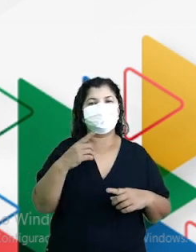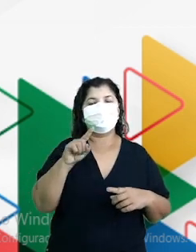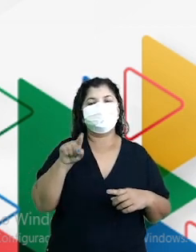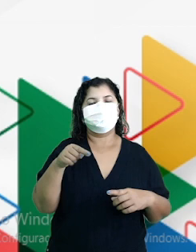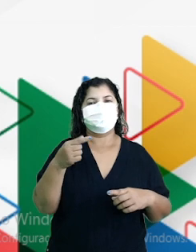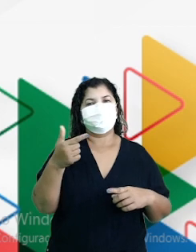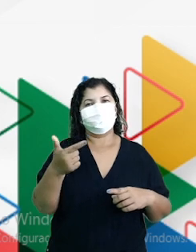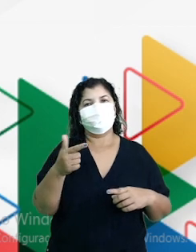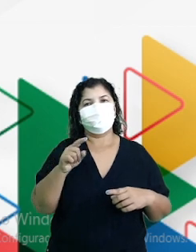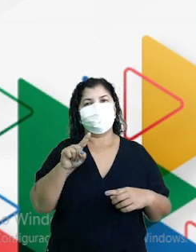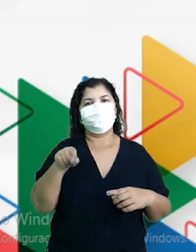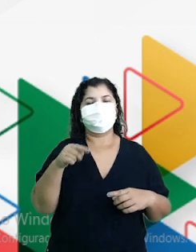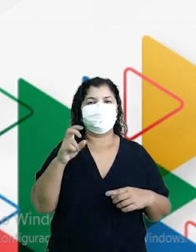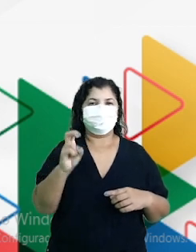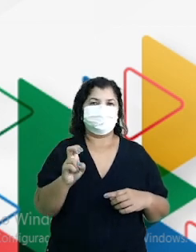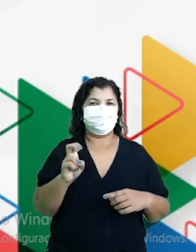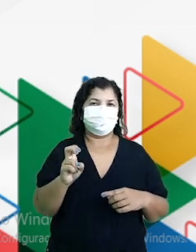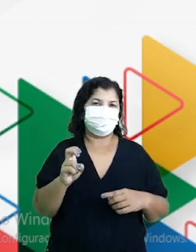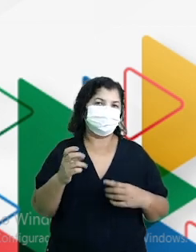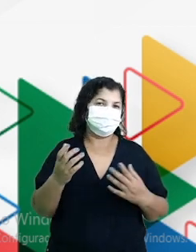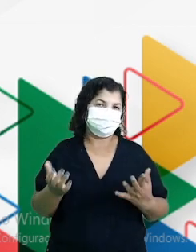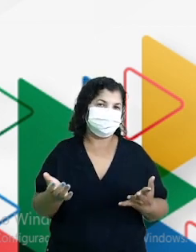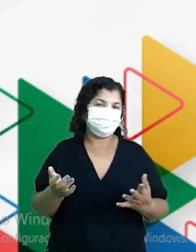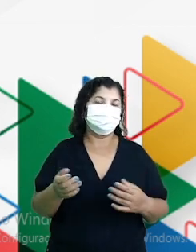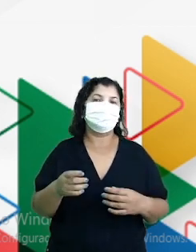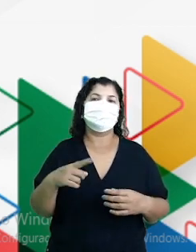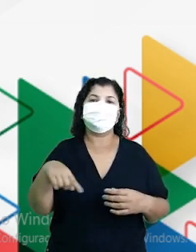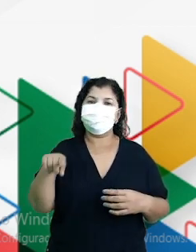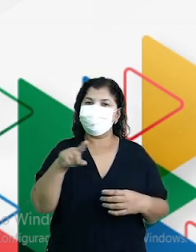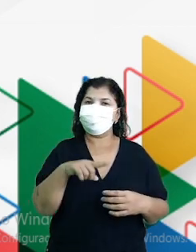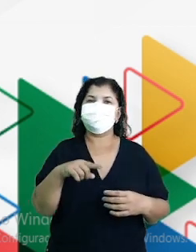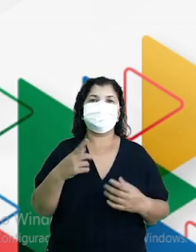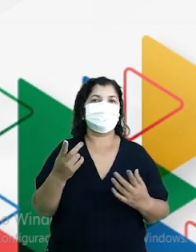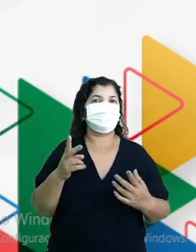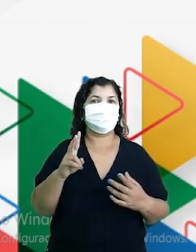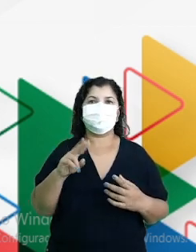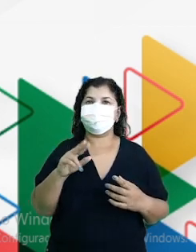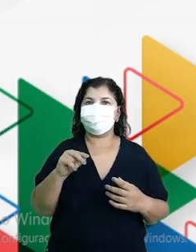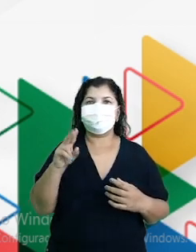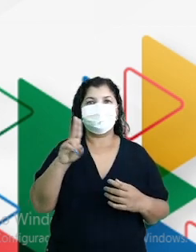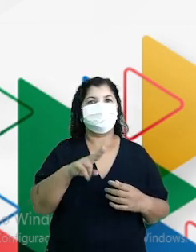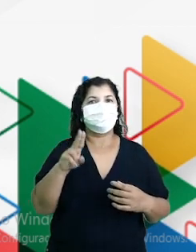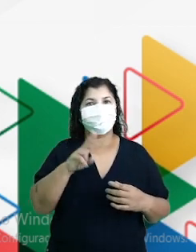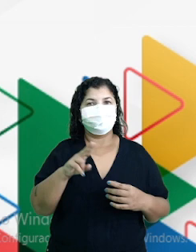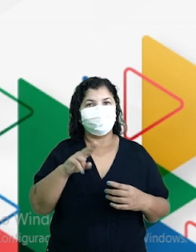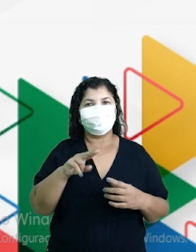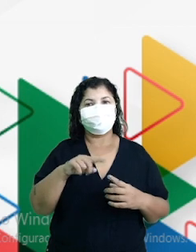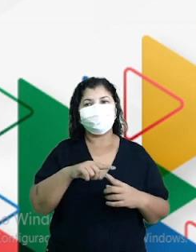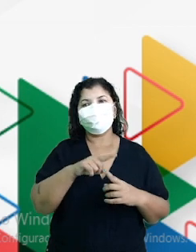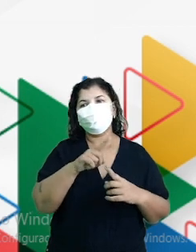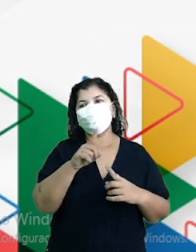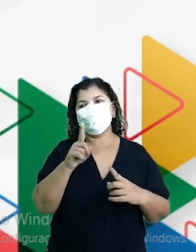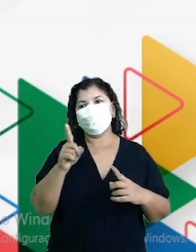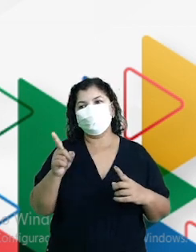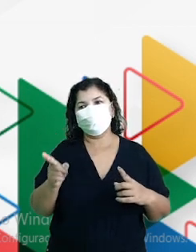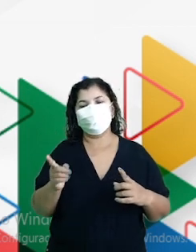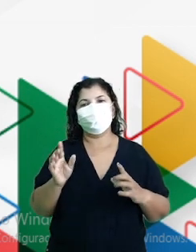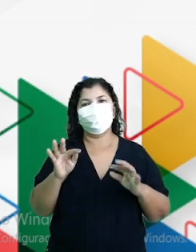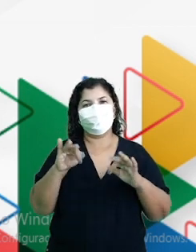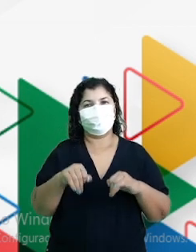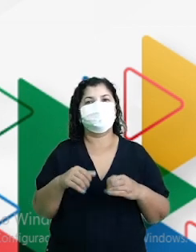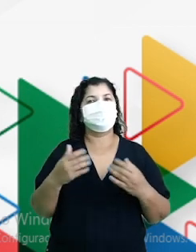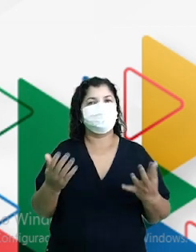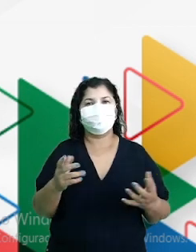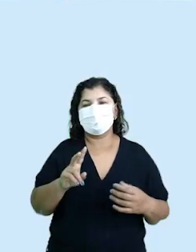a 1,5 volts. Lembra que eu falei que a gente nunca usa a pilha até o final? A voltagem da pilha normalmente